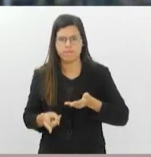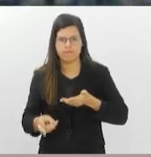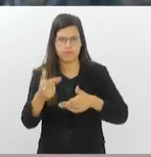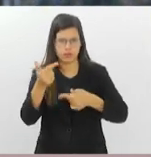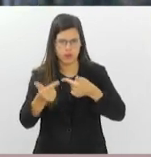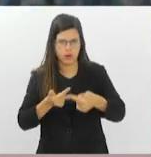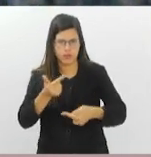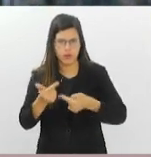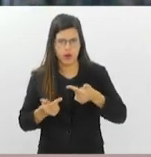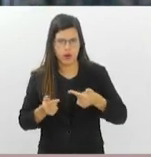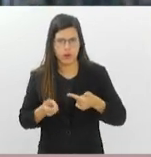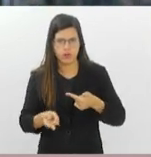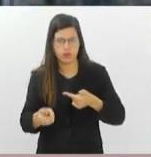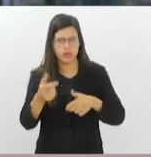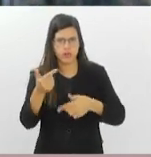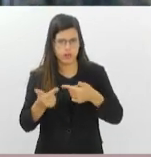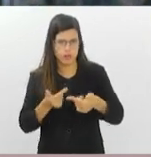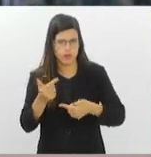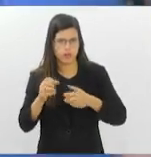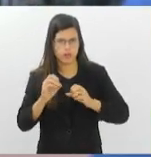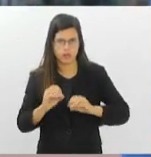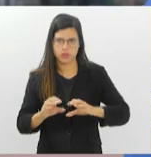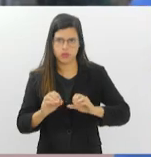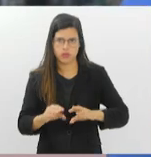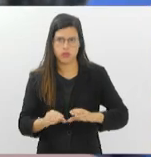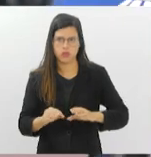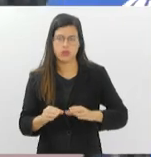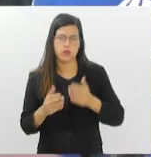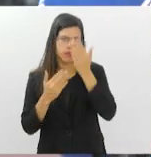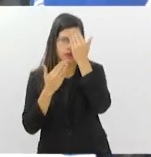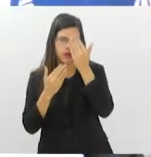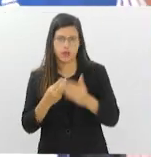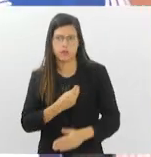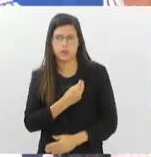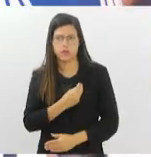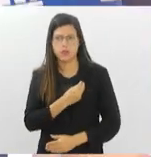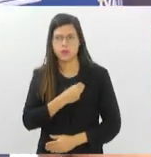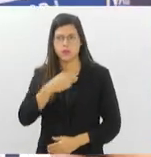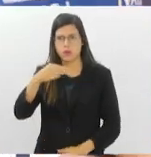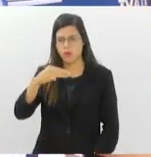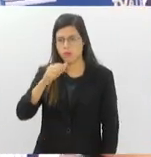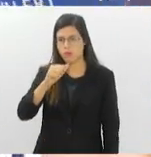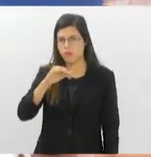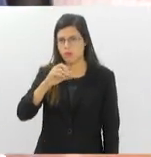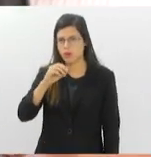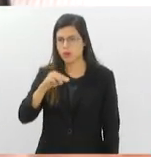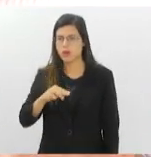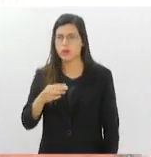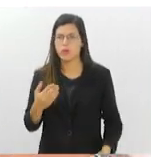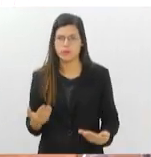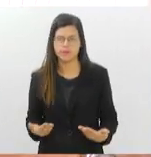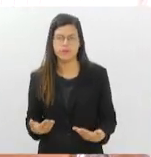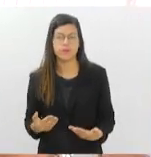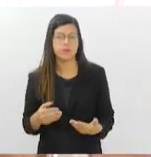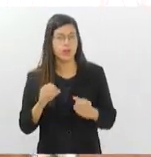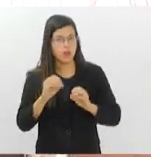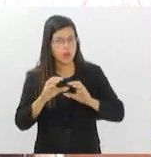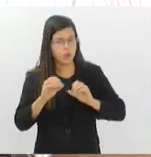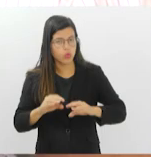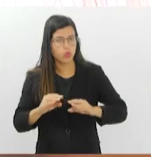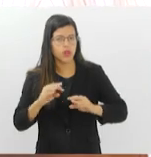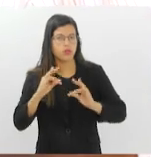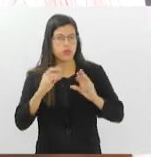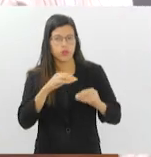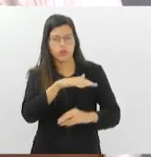né a continuidade desse trabalho dessa educação obrigado pela participação ma o princípio de tudo né Rui Guilherme a educação em todos os setores e no